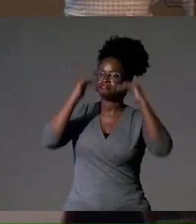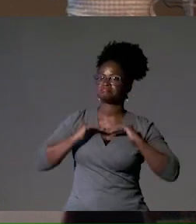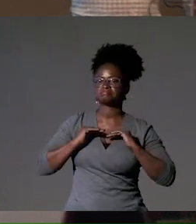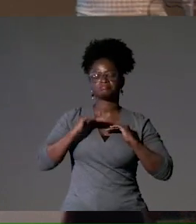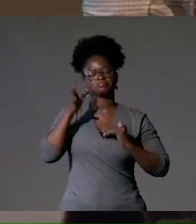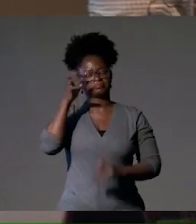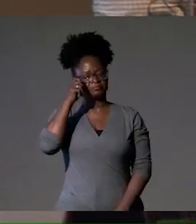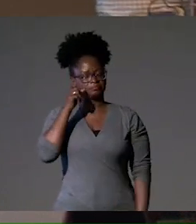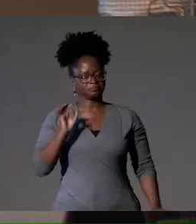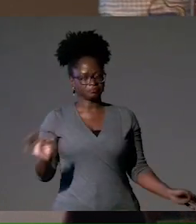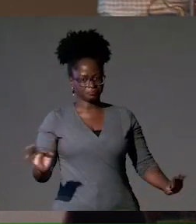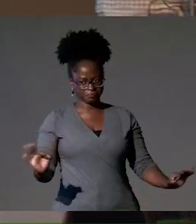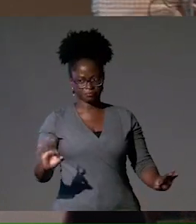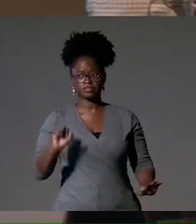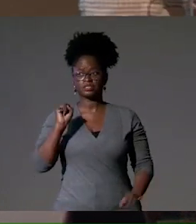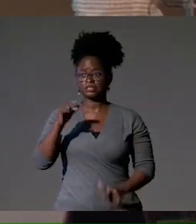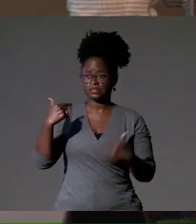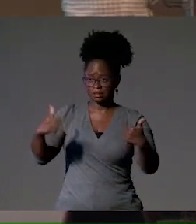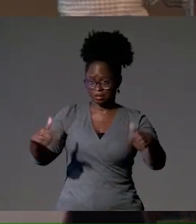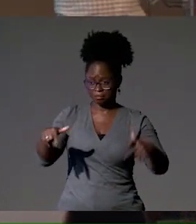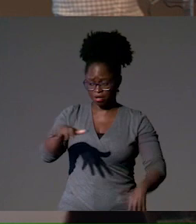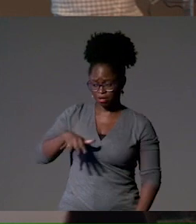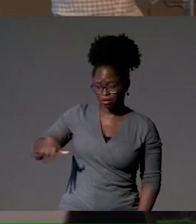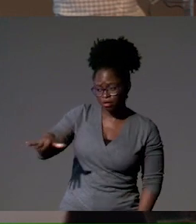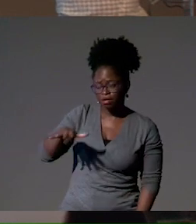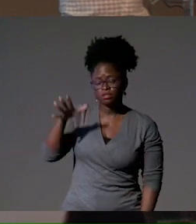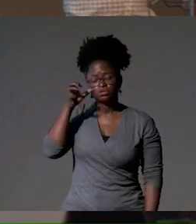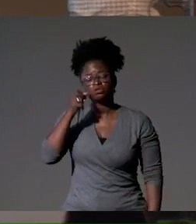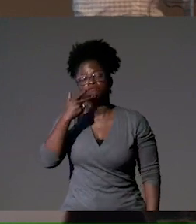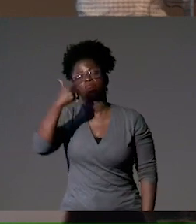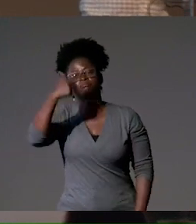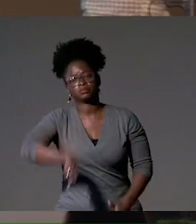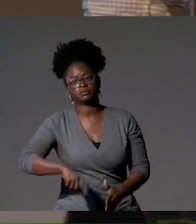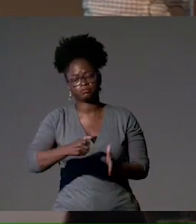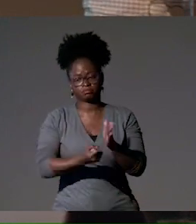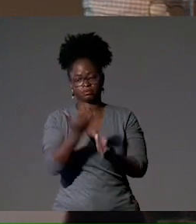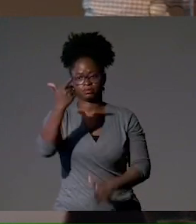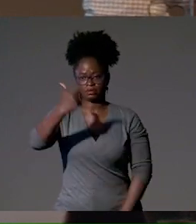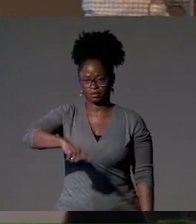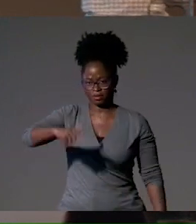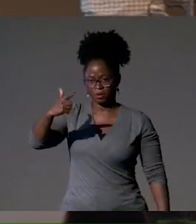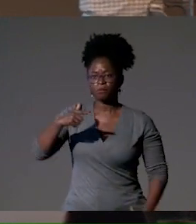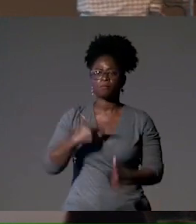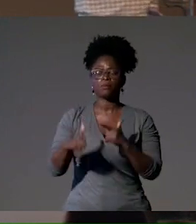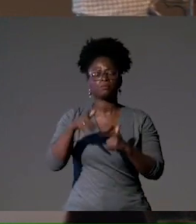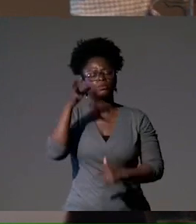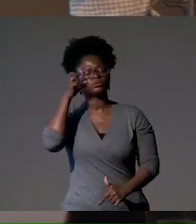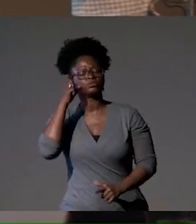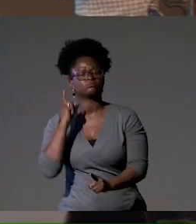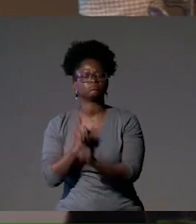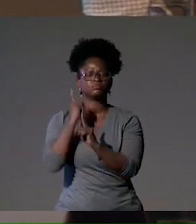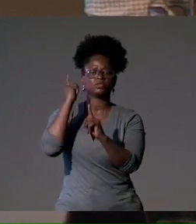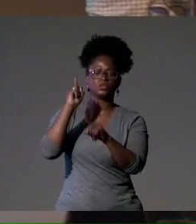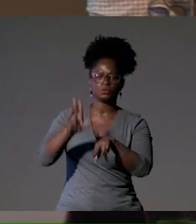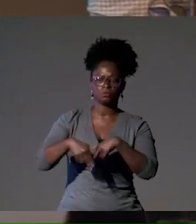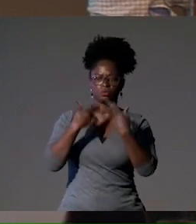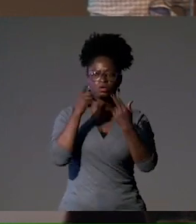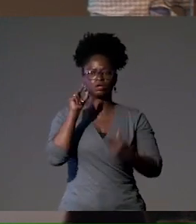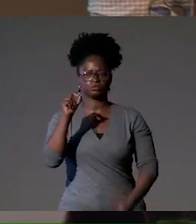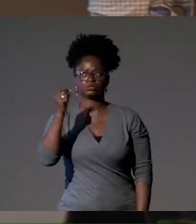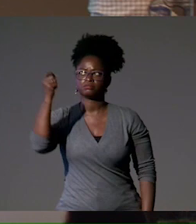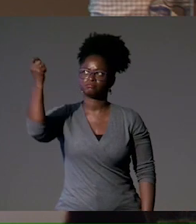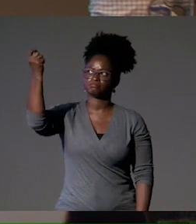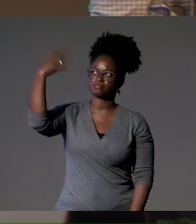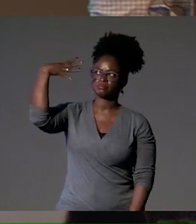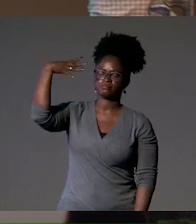sono. Quem trabalha com sono costuma repetir que a maioria dos problemas do sono surgiram depois da descoberta da luz